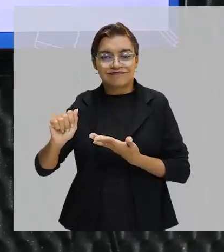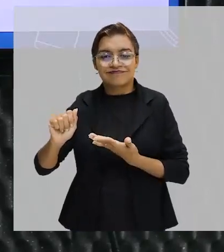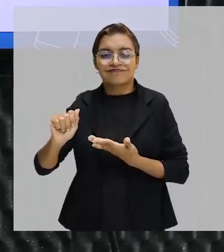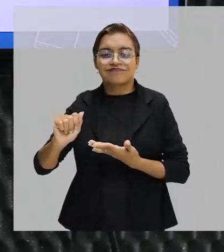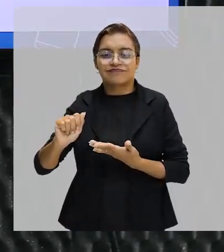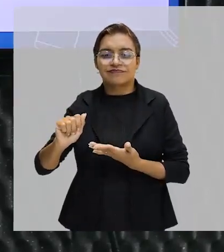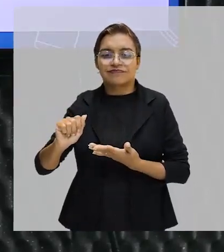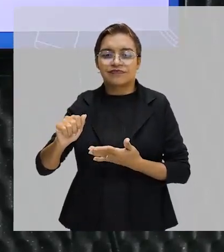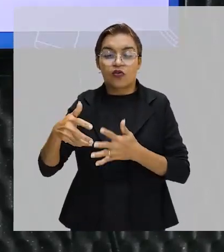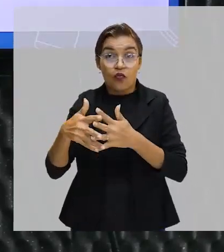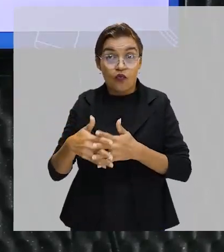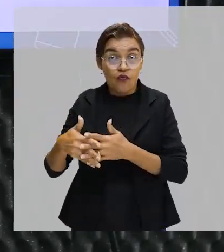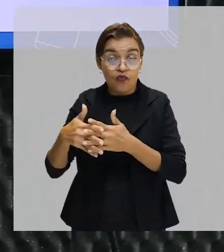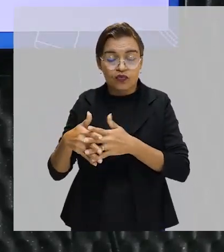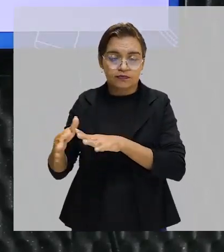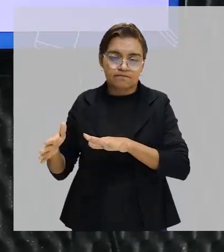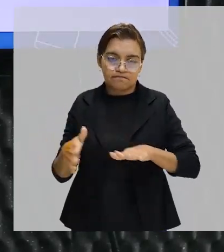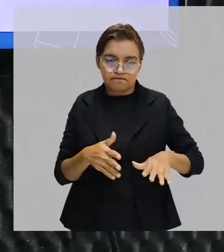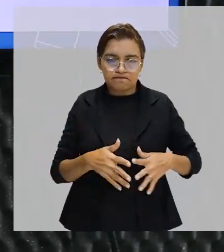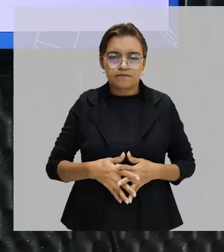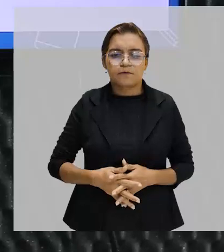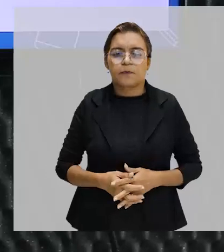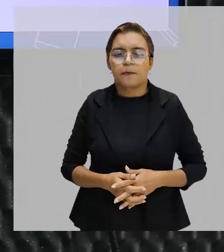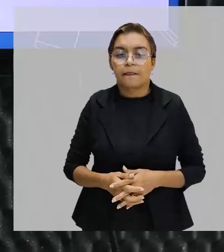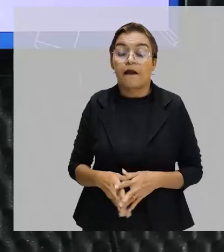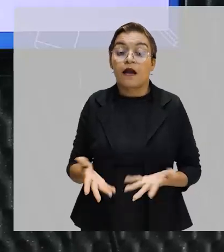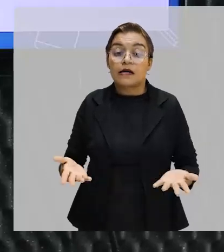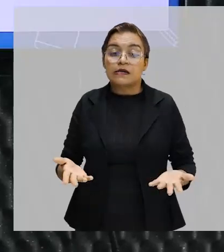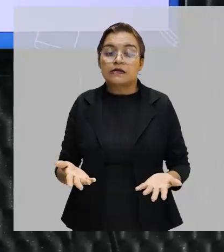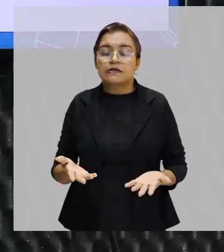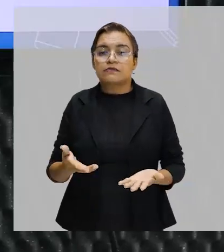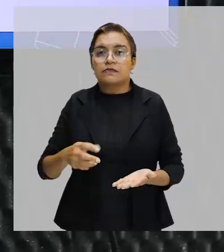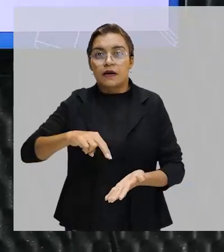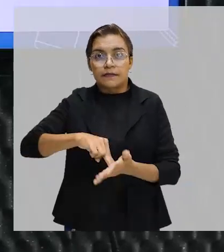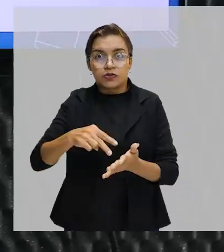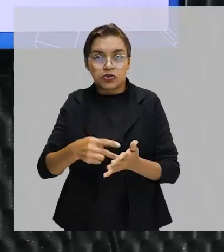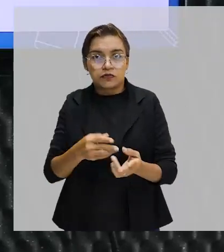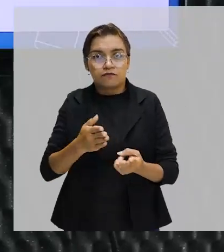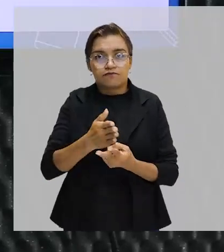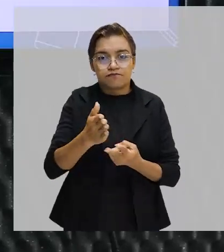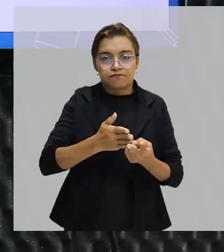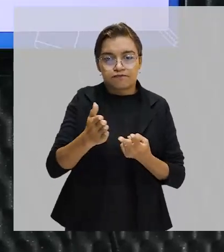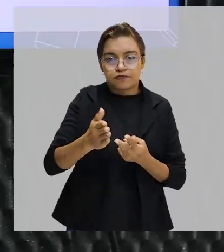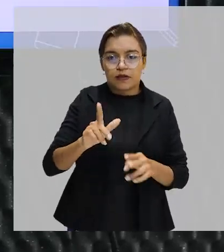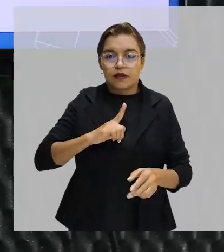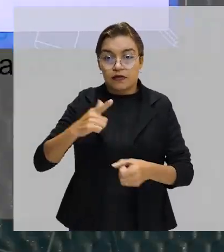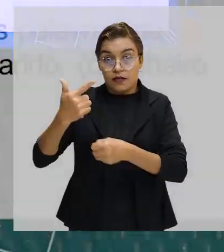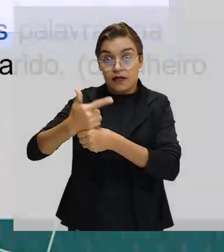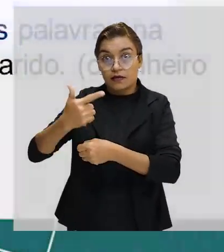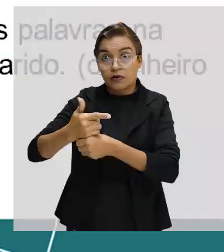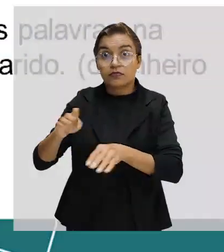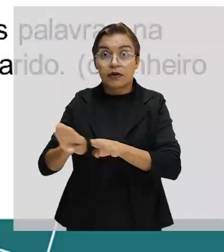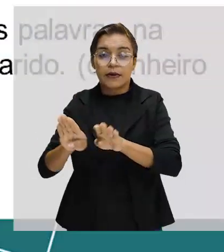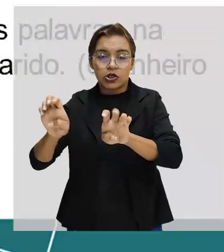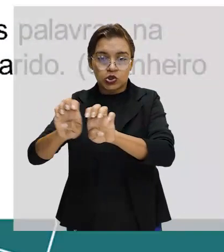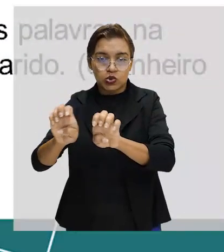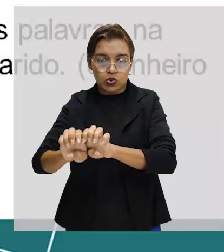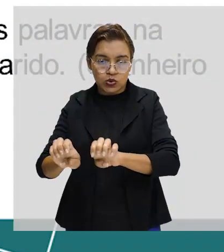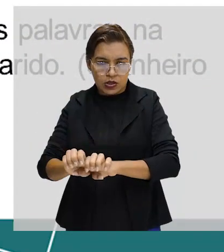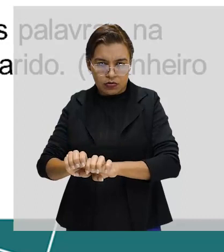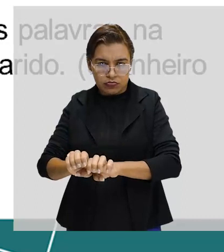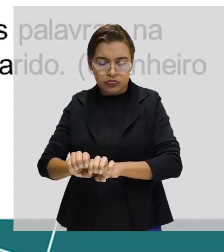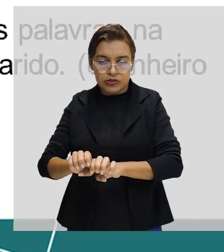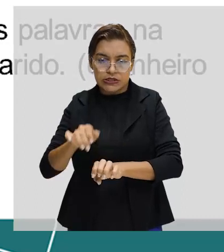Ambiguidade lexical e estrutural. Quando a ambiguidade resulta dos significados das palavras, ela